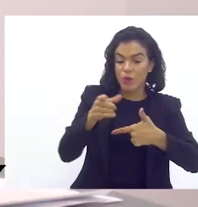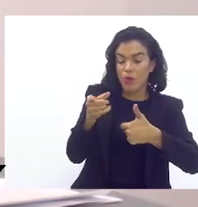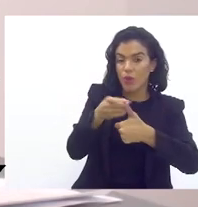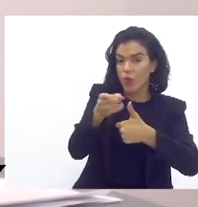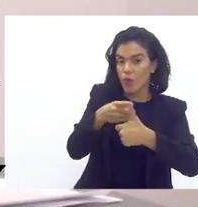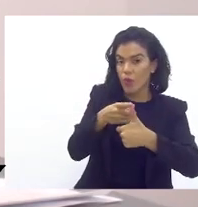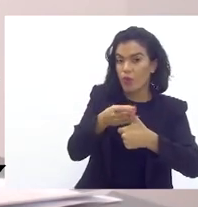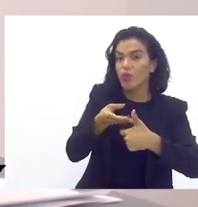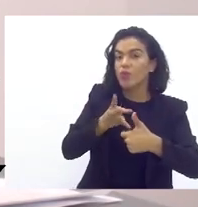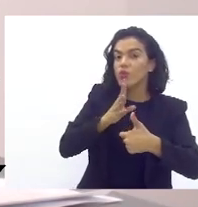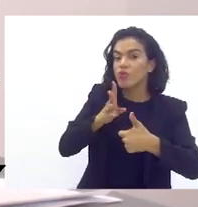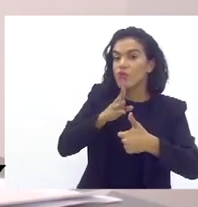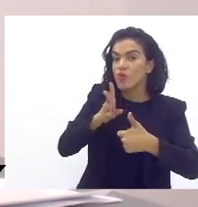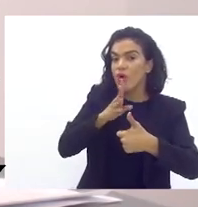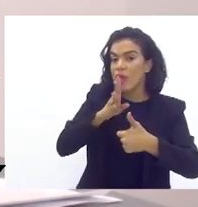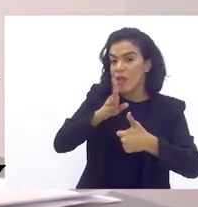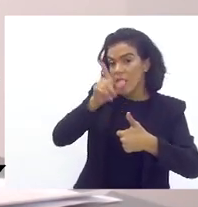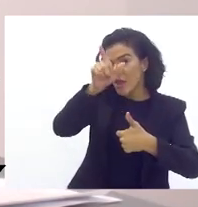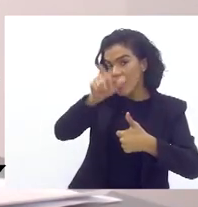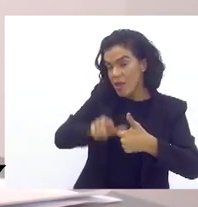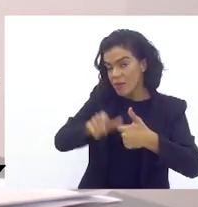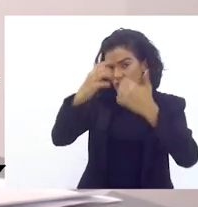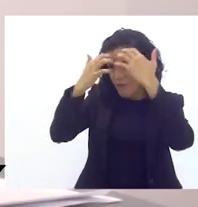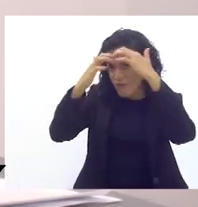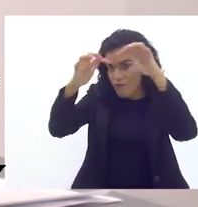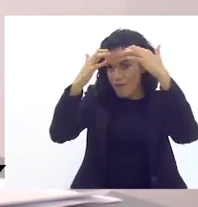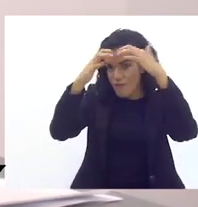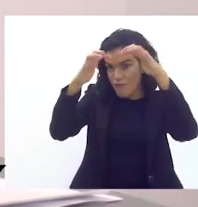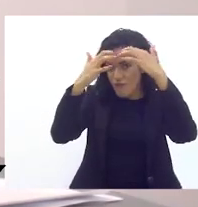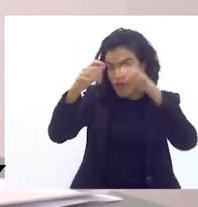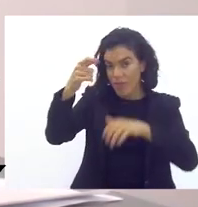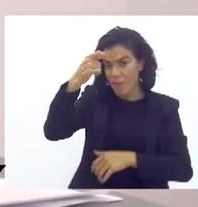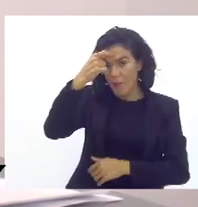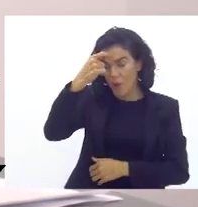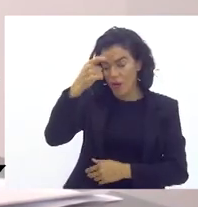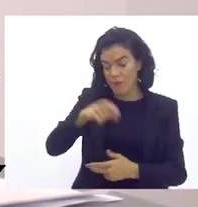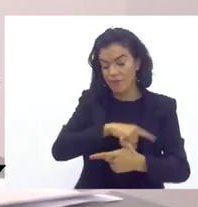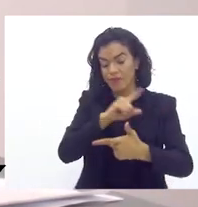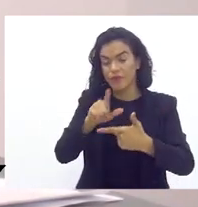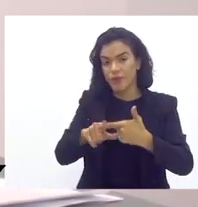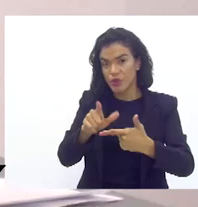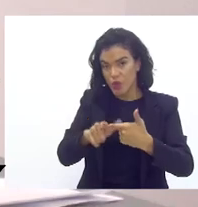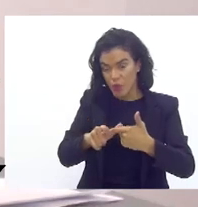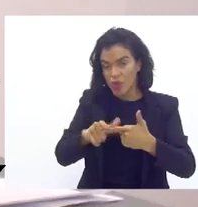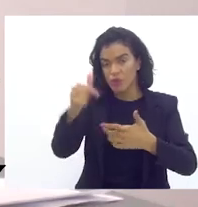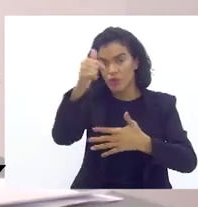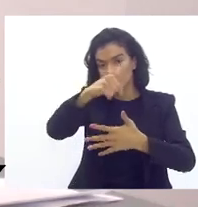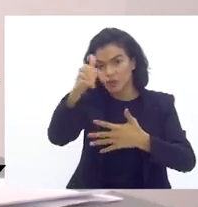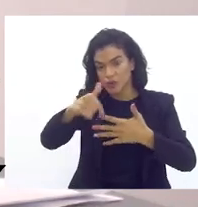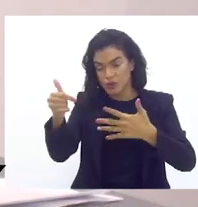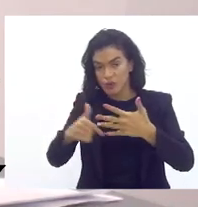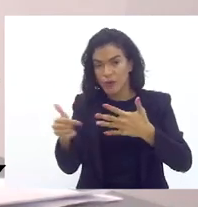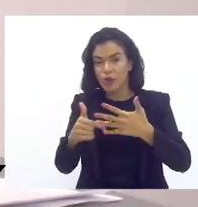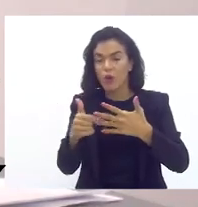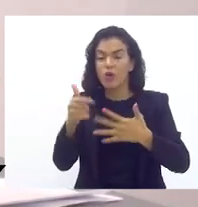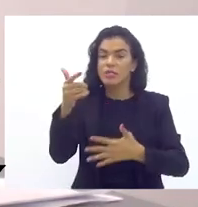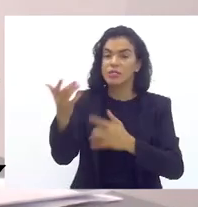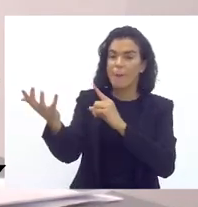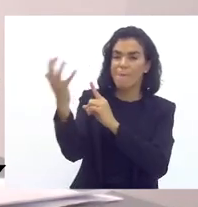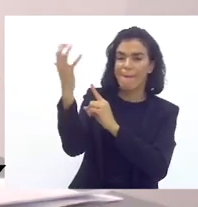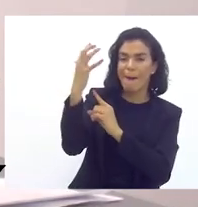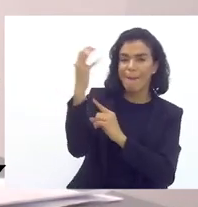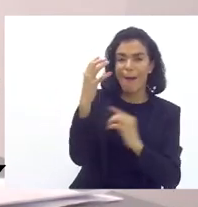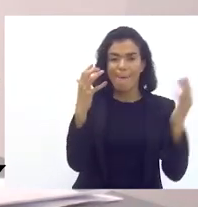do conhecimento do funcionamento da memória humana dois dos fatores que influenciam essa